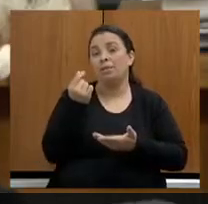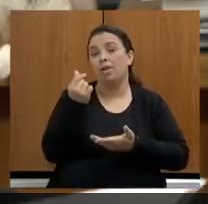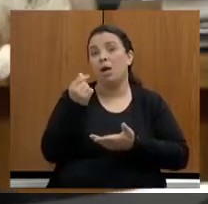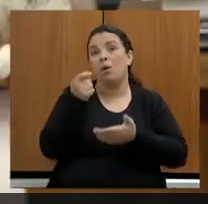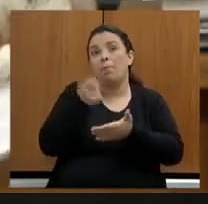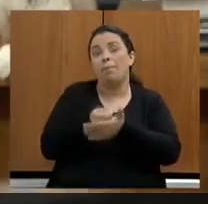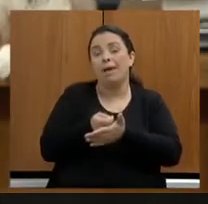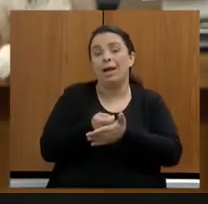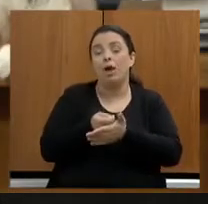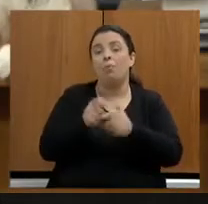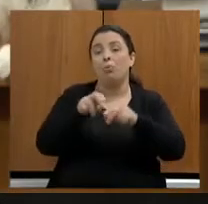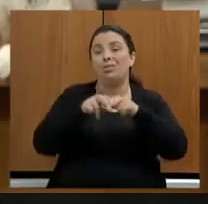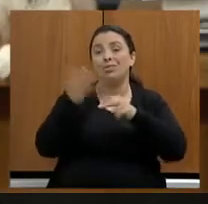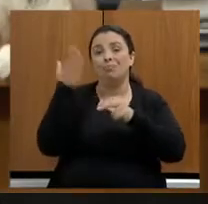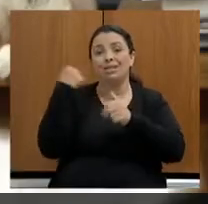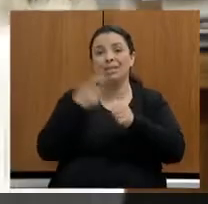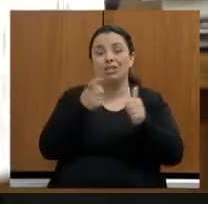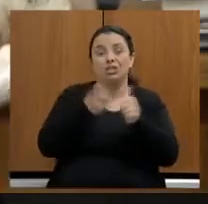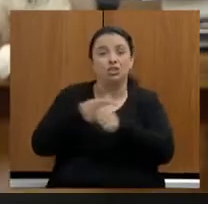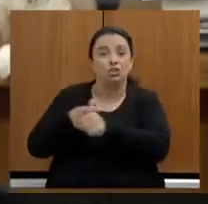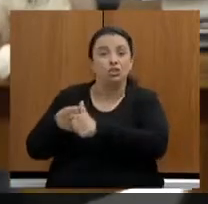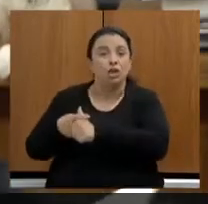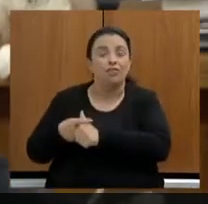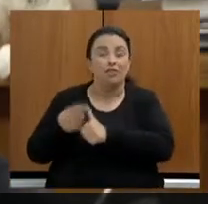que foi deixado pela administração anterior